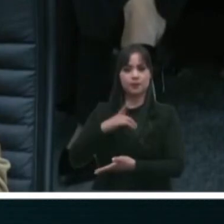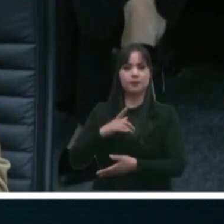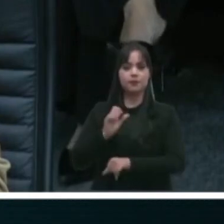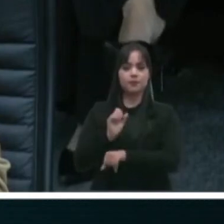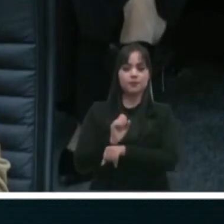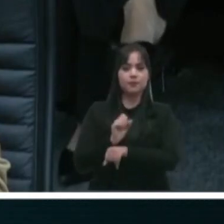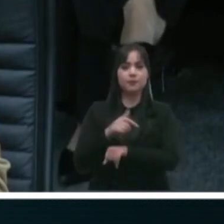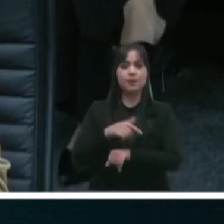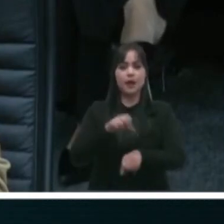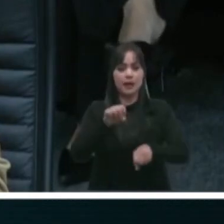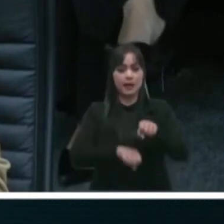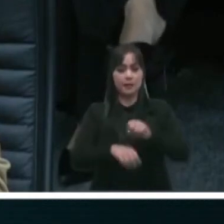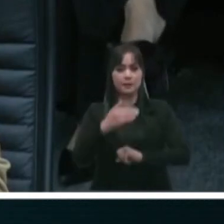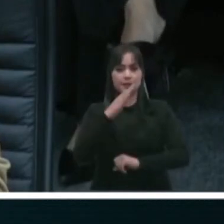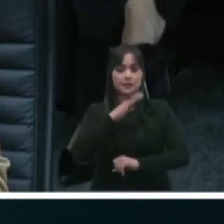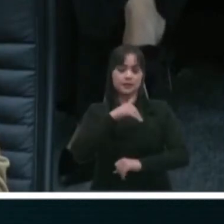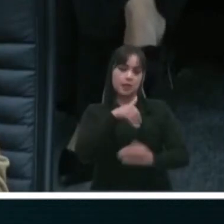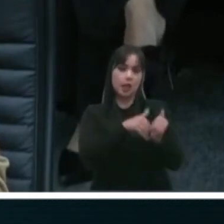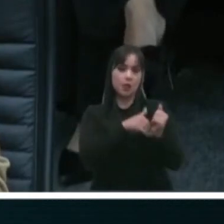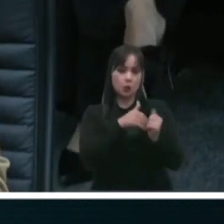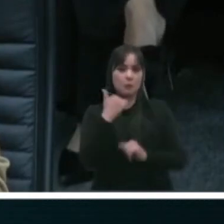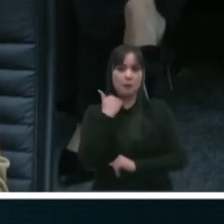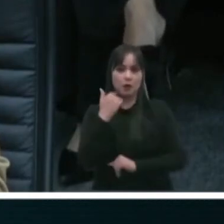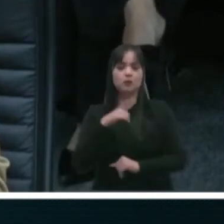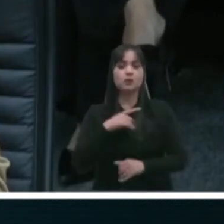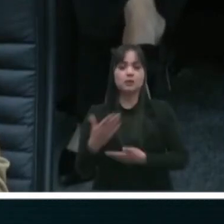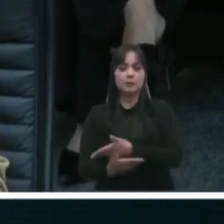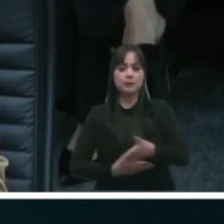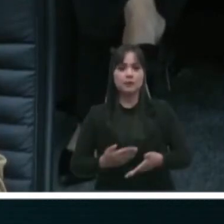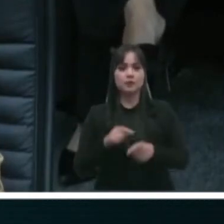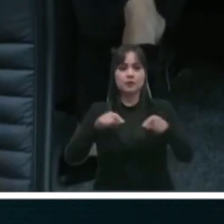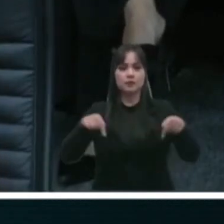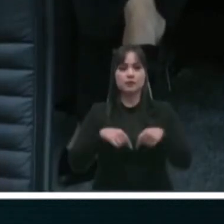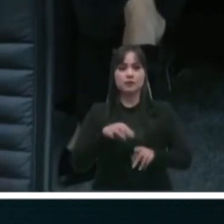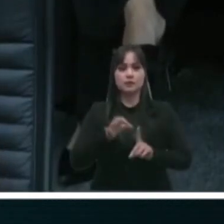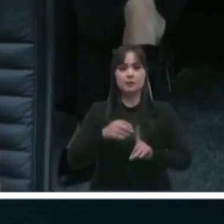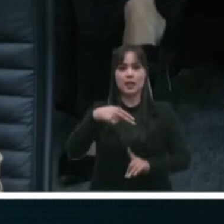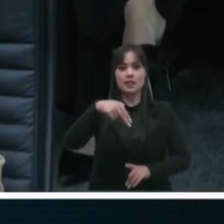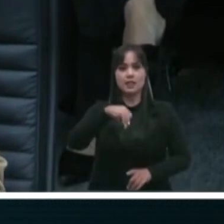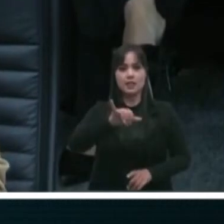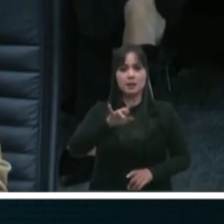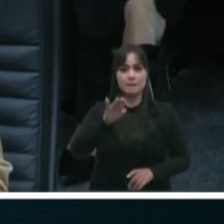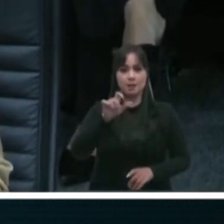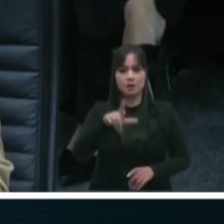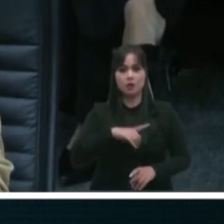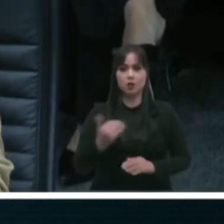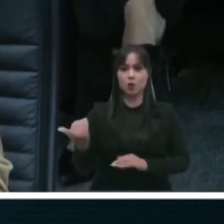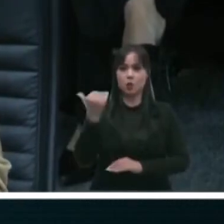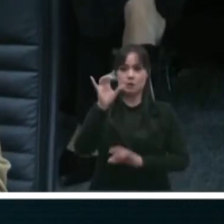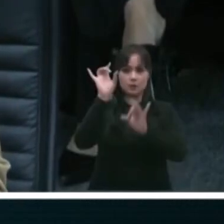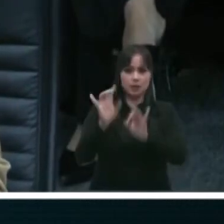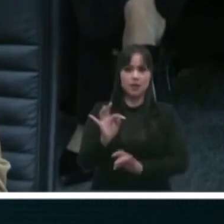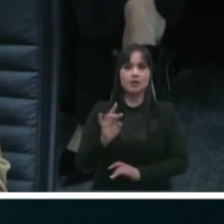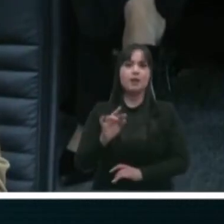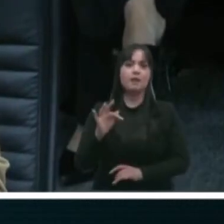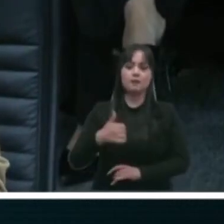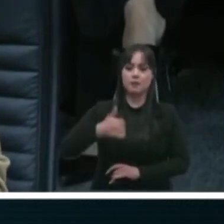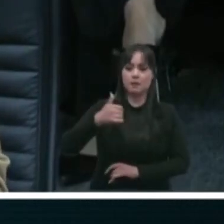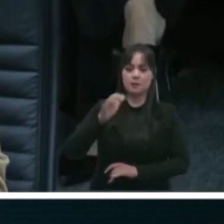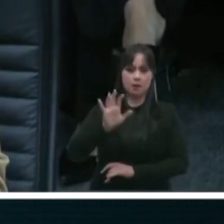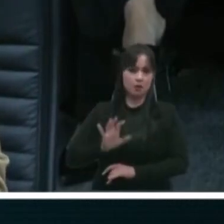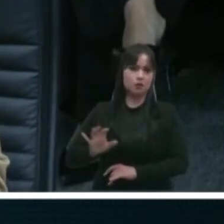Antônio Carlos Campelo revogou decisão de um juiz titular da vara e concedeu liberdade provisória a dezenas de